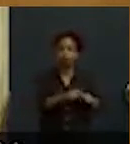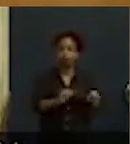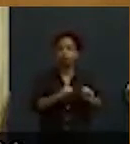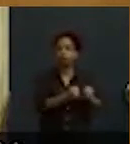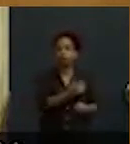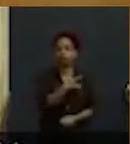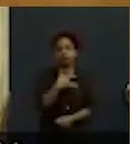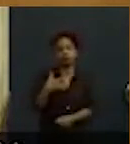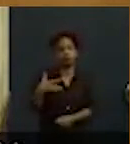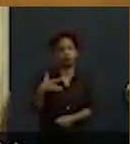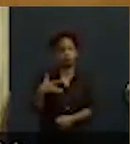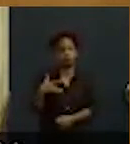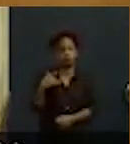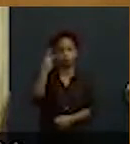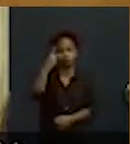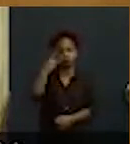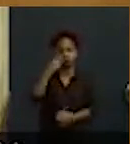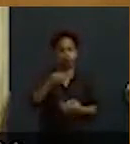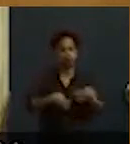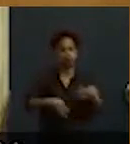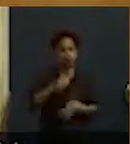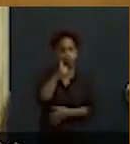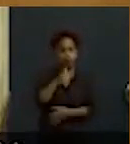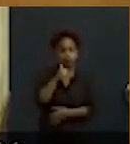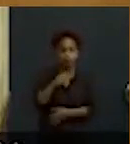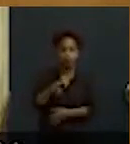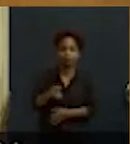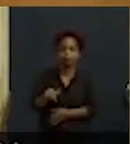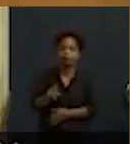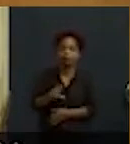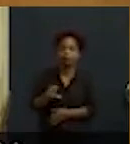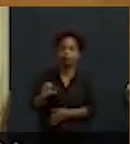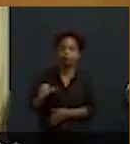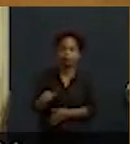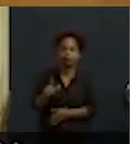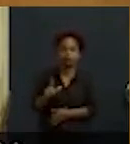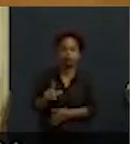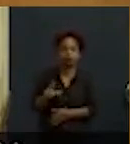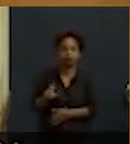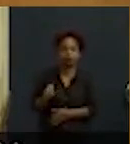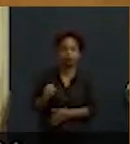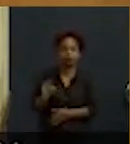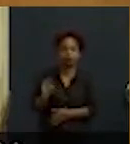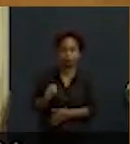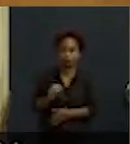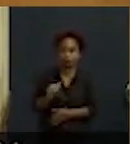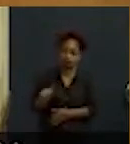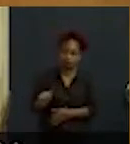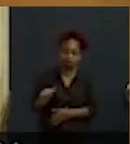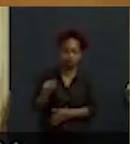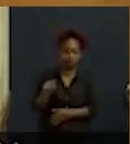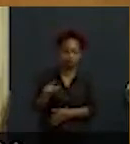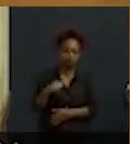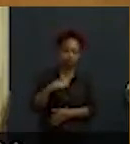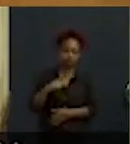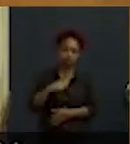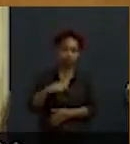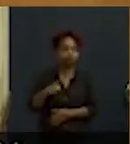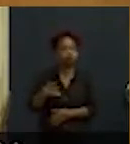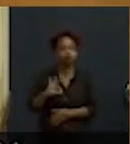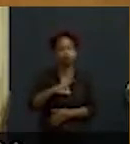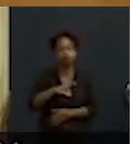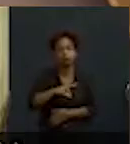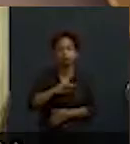da Saúde, a promotora de justiça Márcia Lustosa Carreira, para receber o colar do mérito